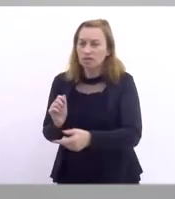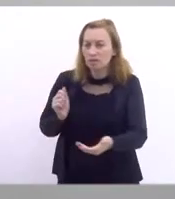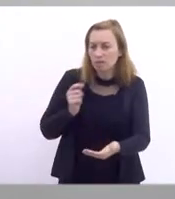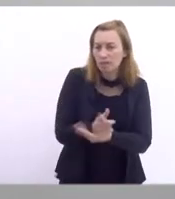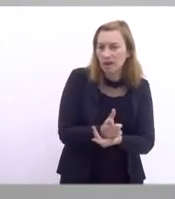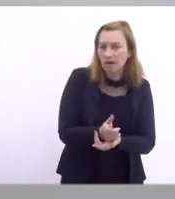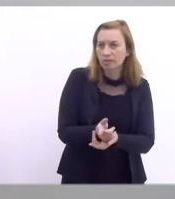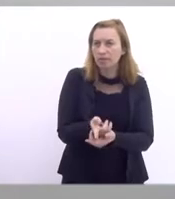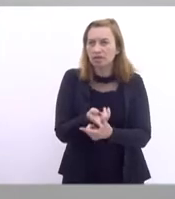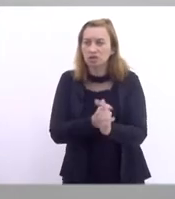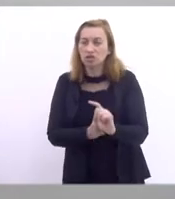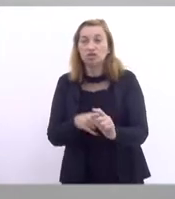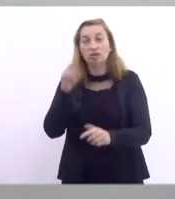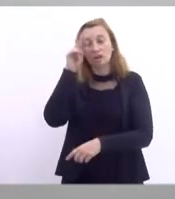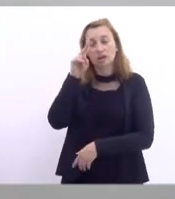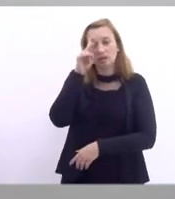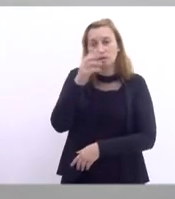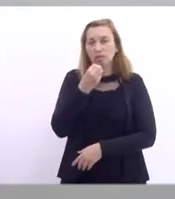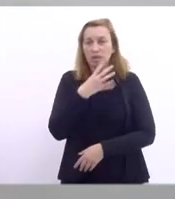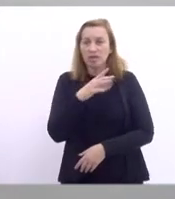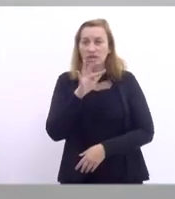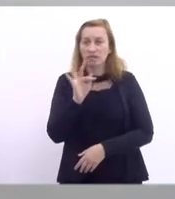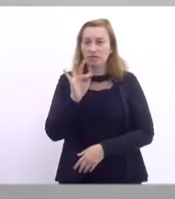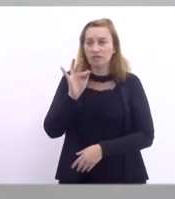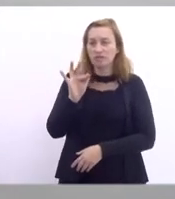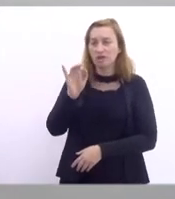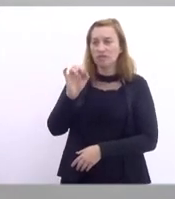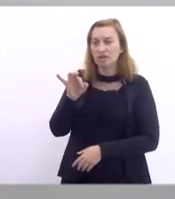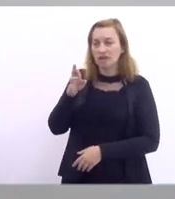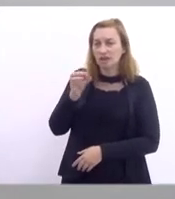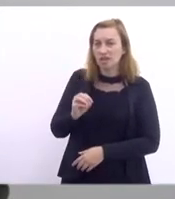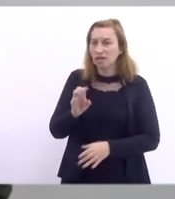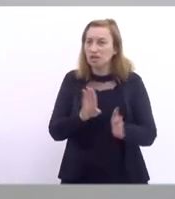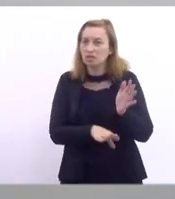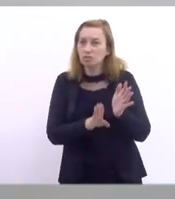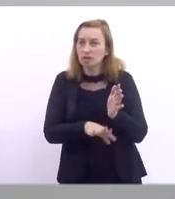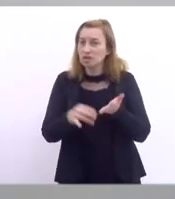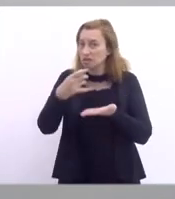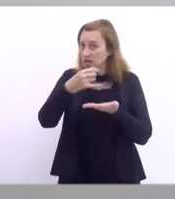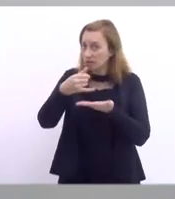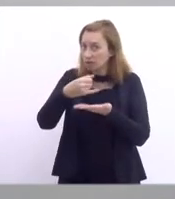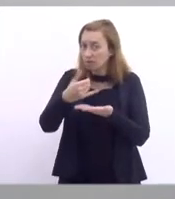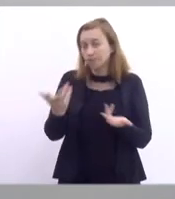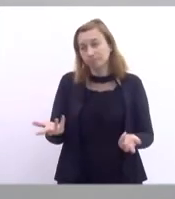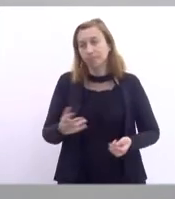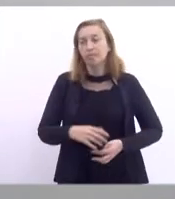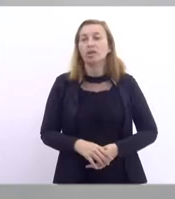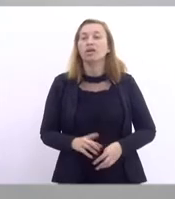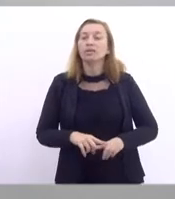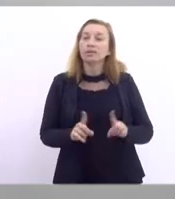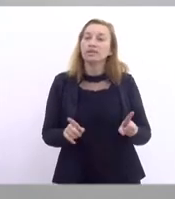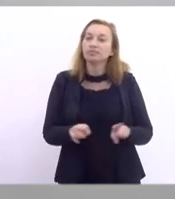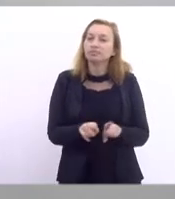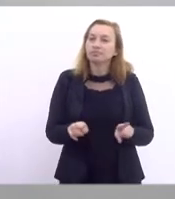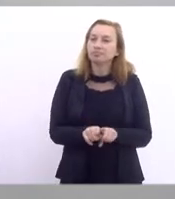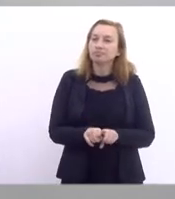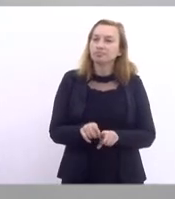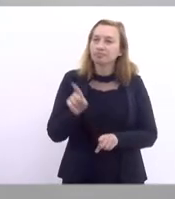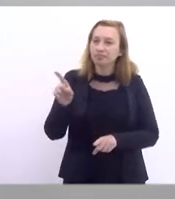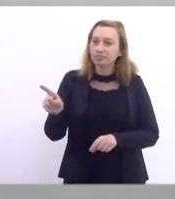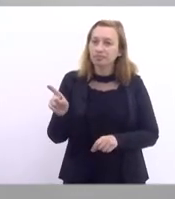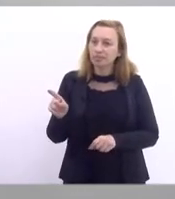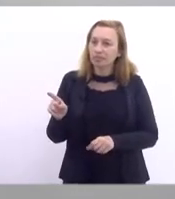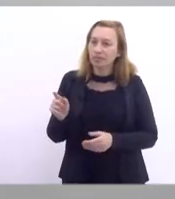amortização lembrou bem Fernando é despesa de Capital na despesa de Capital Mas também você tá